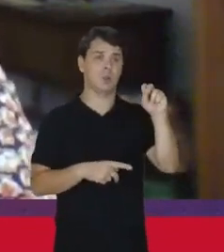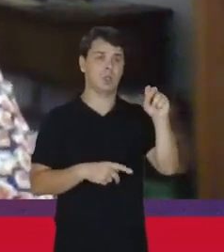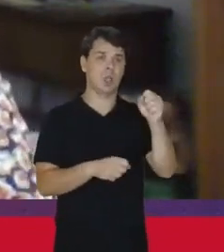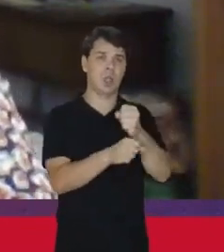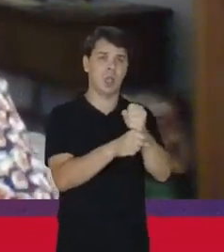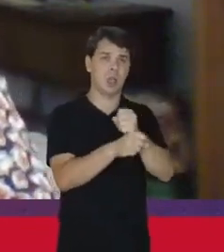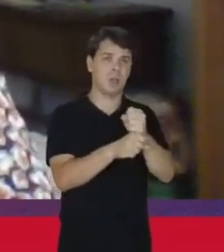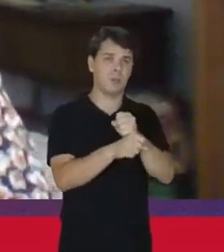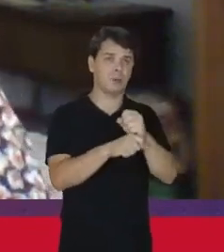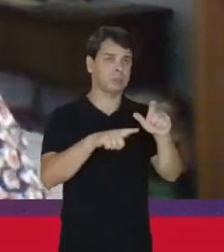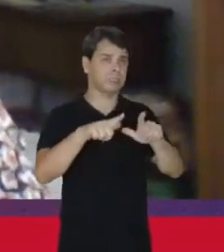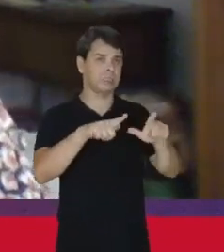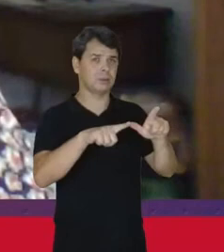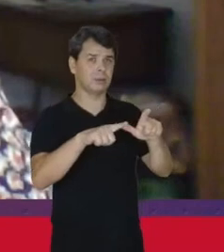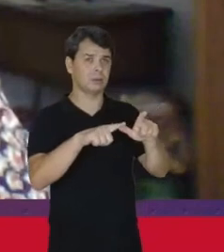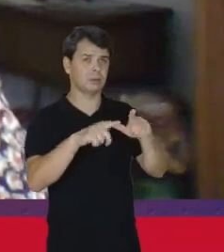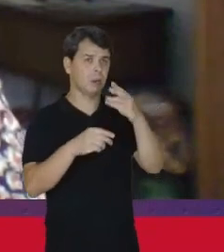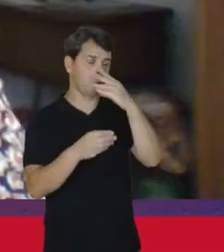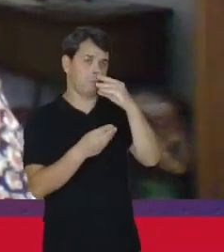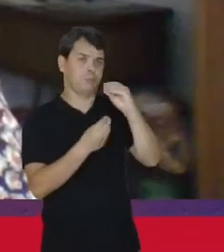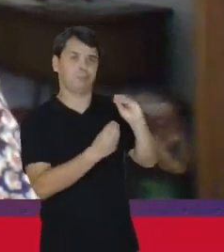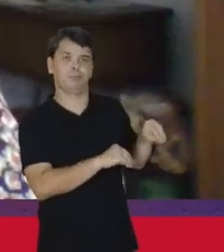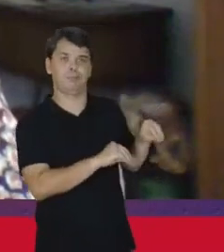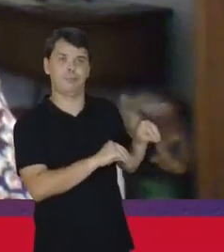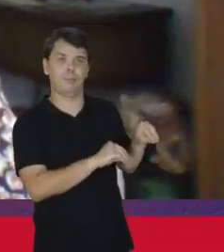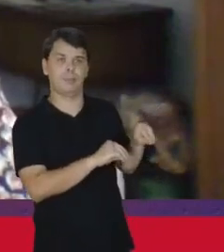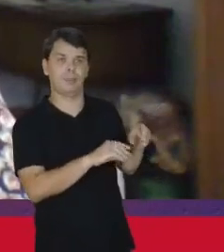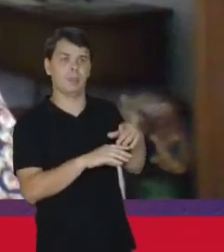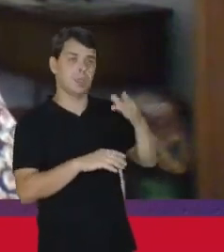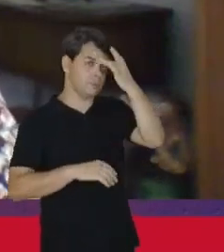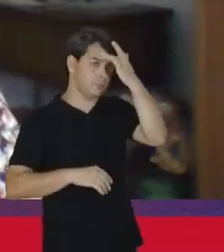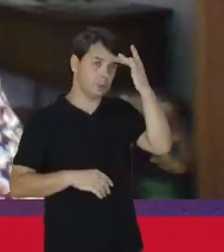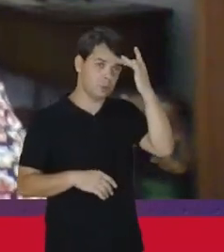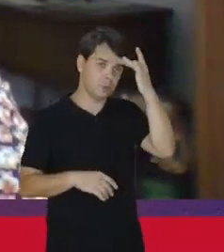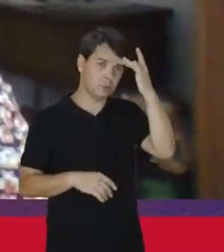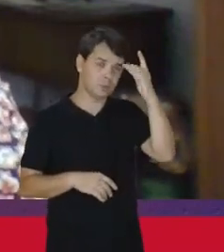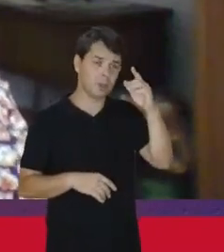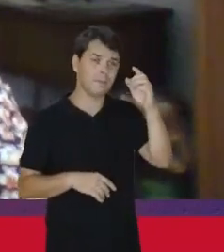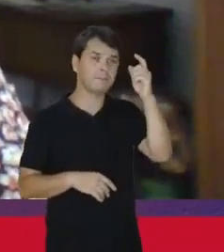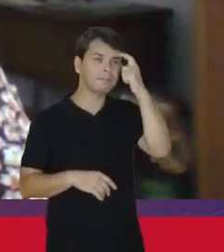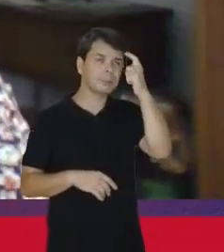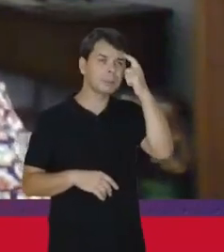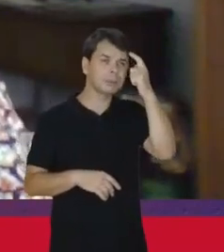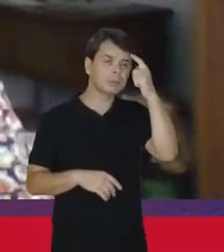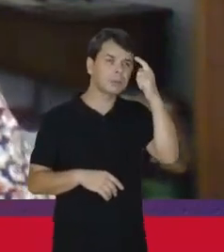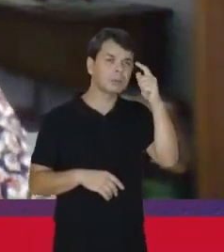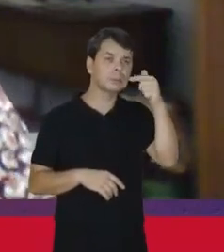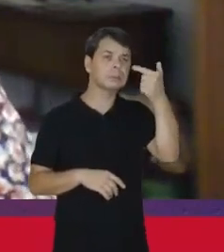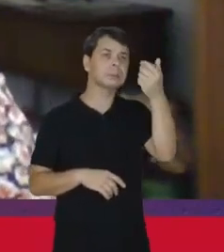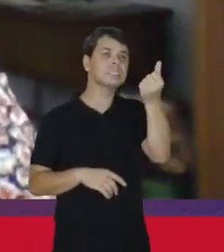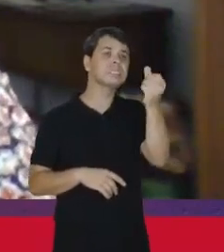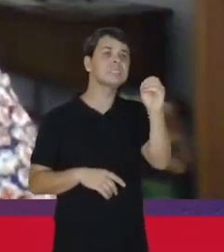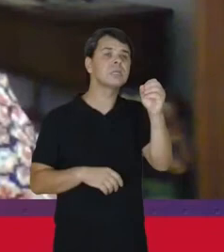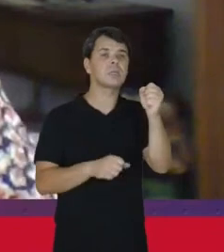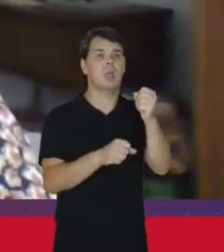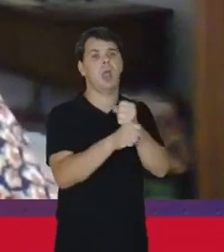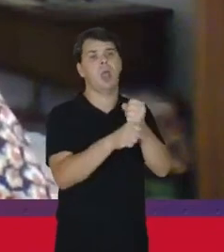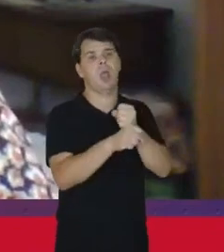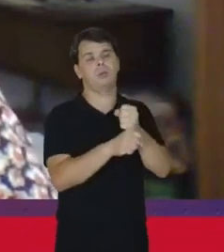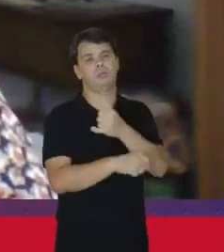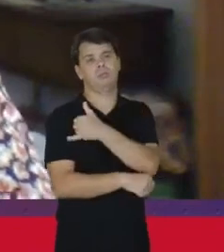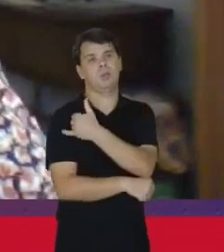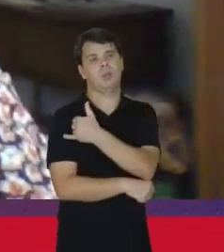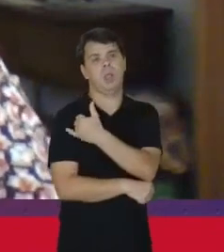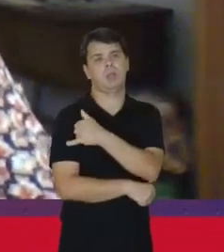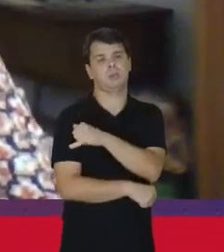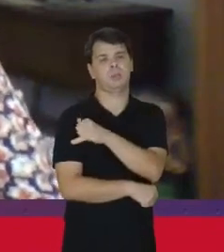o mercado de trabalho já discrimina as pessoas, imagina a partir dos 60 anos de idade, 70